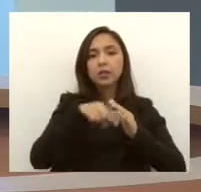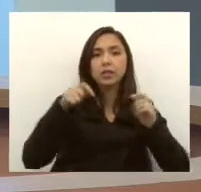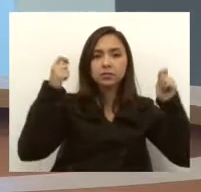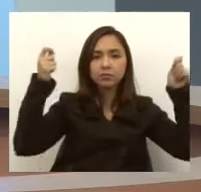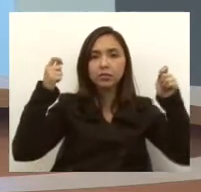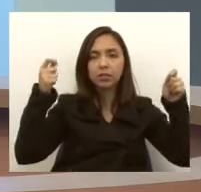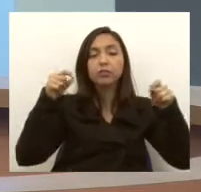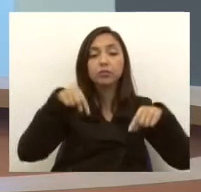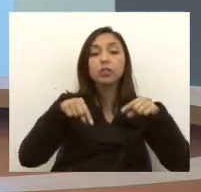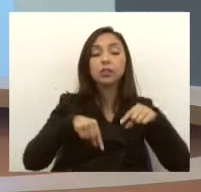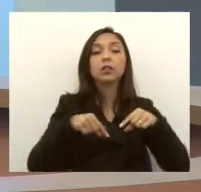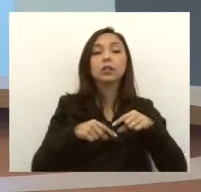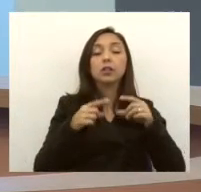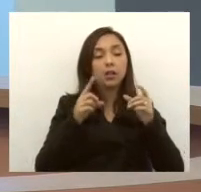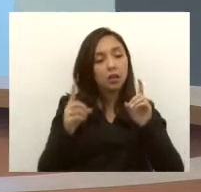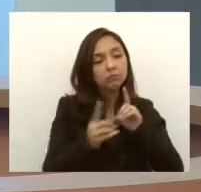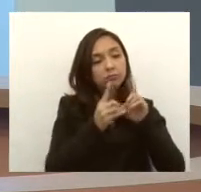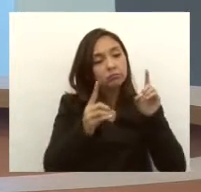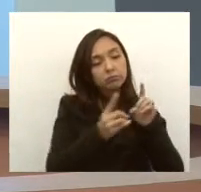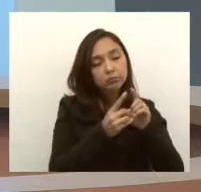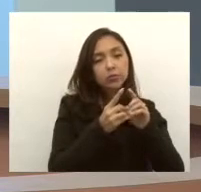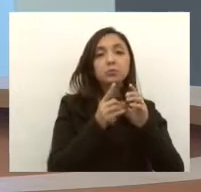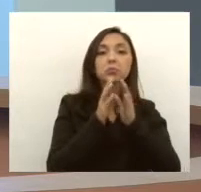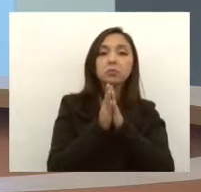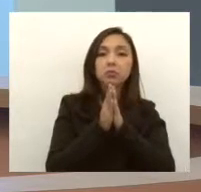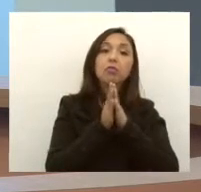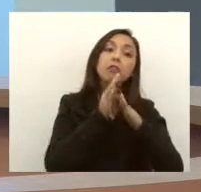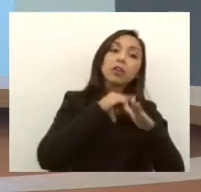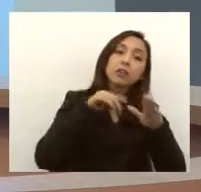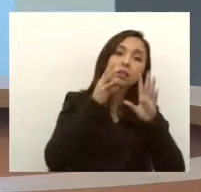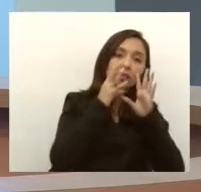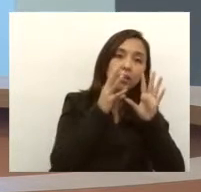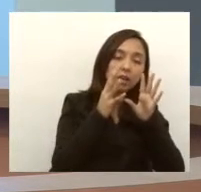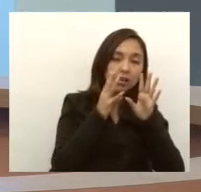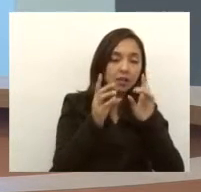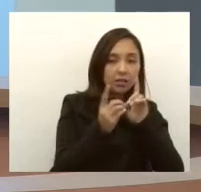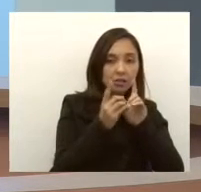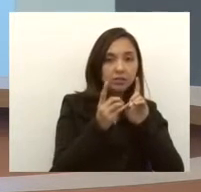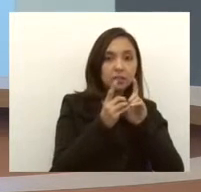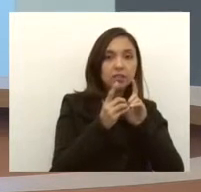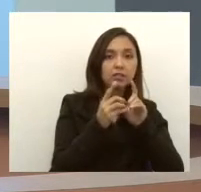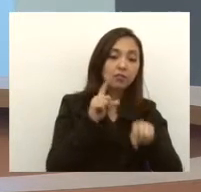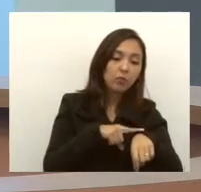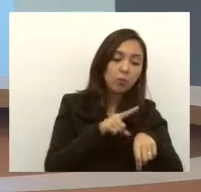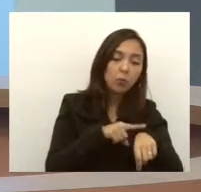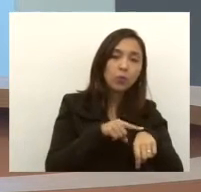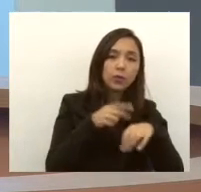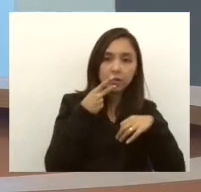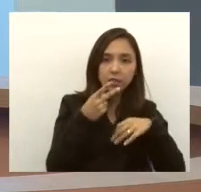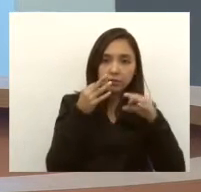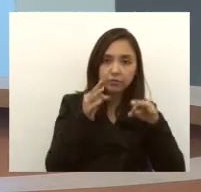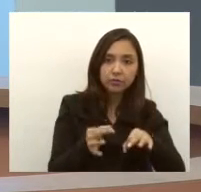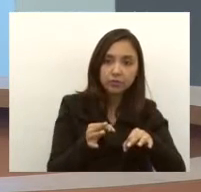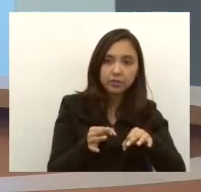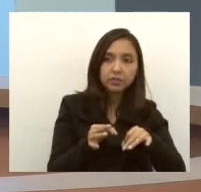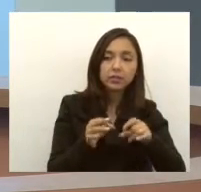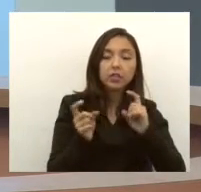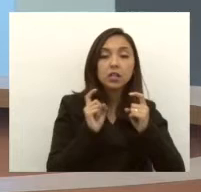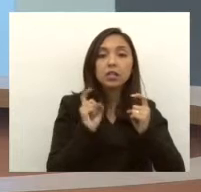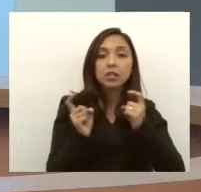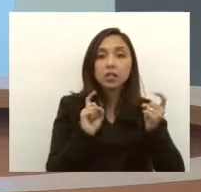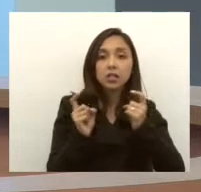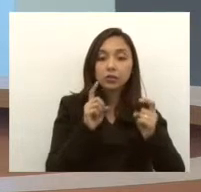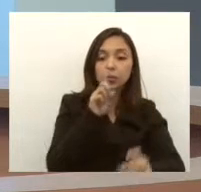reivindicar, que essa comissão atenda, que eles possam ser atendidos, que se fale o horário que é feita a reunião